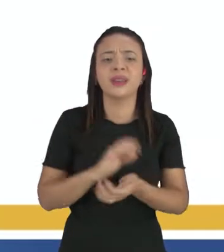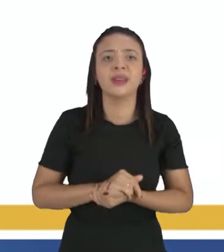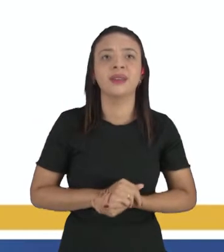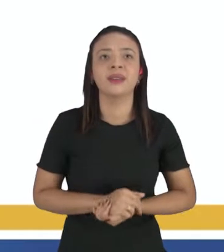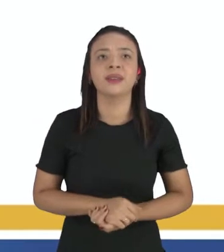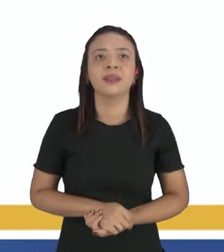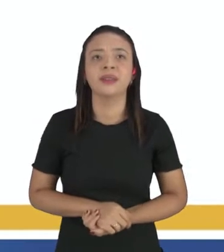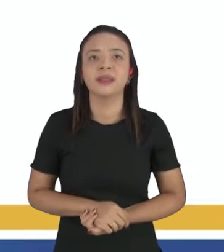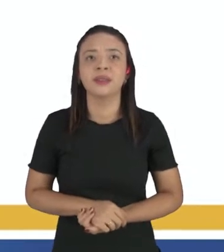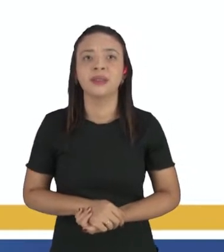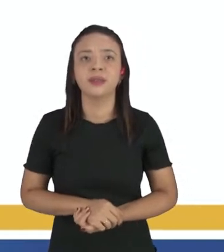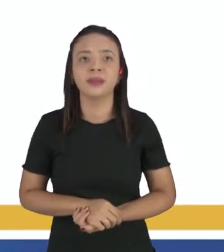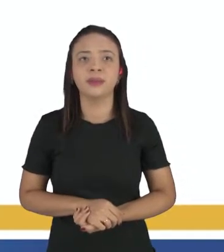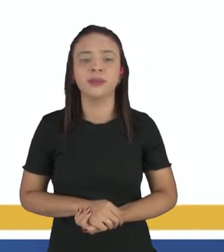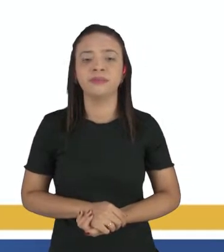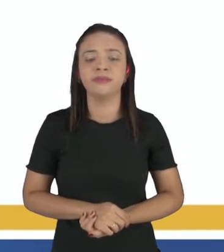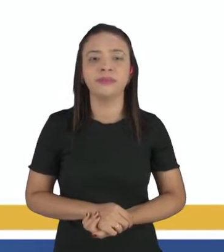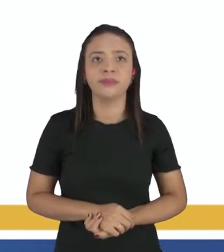Vamos aqui.